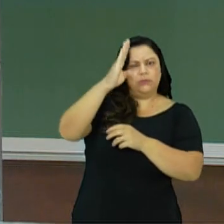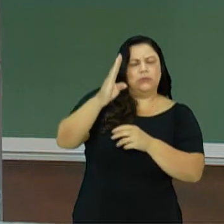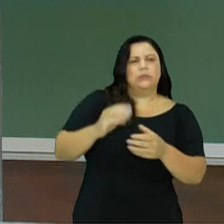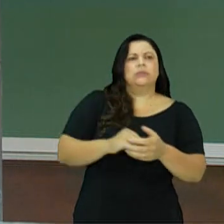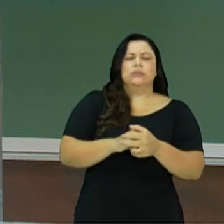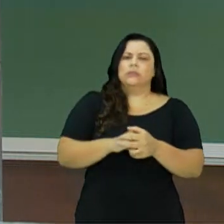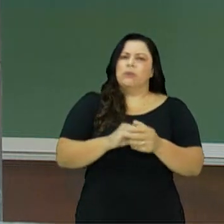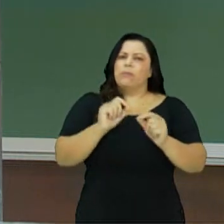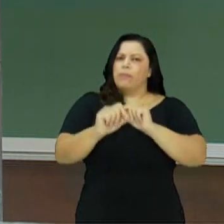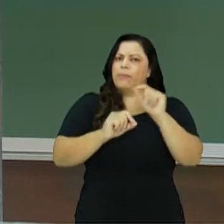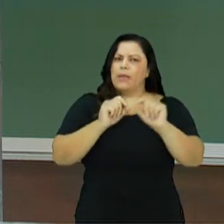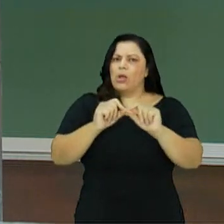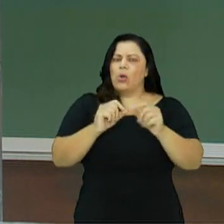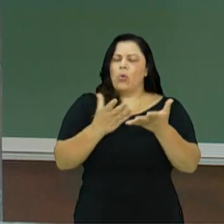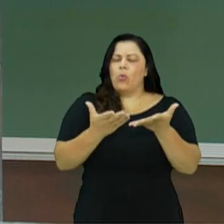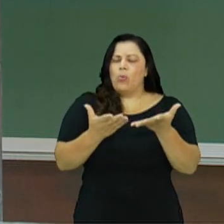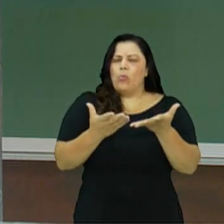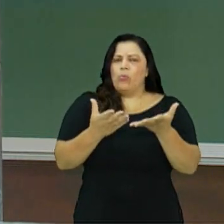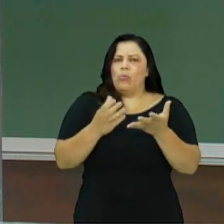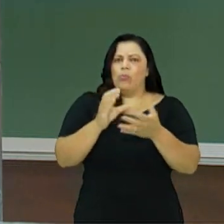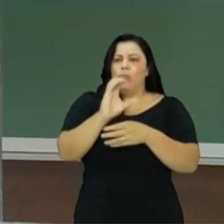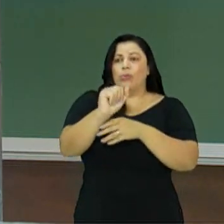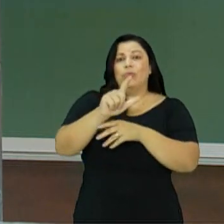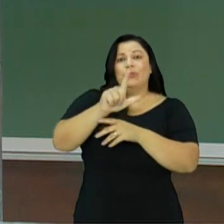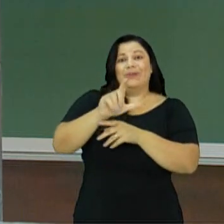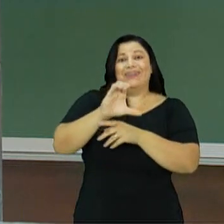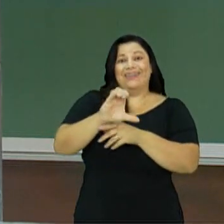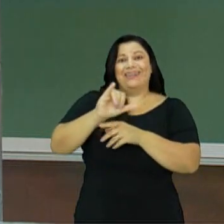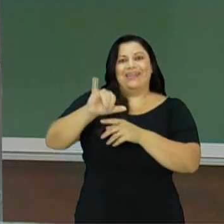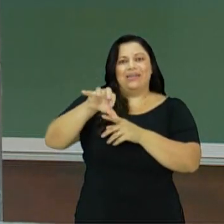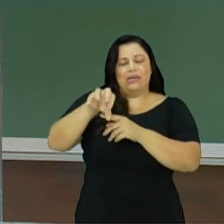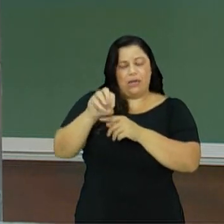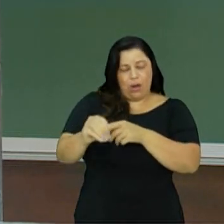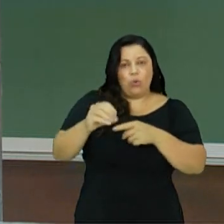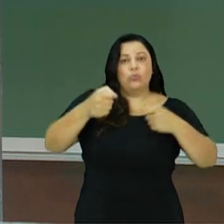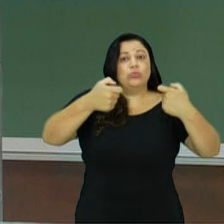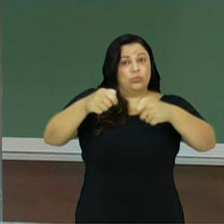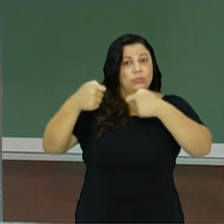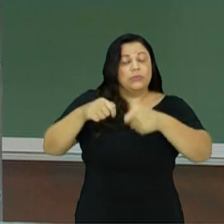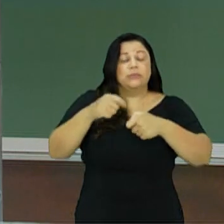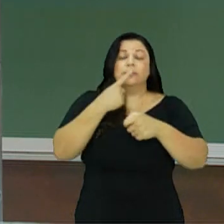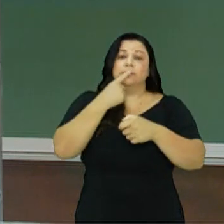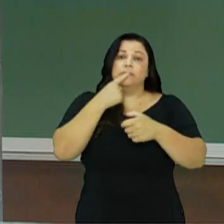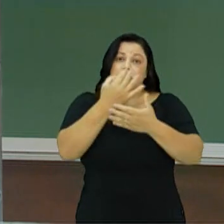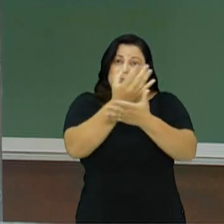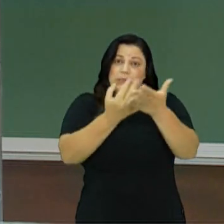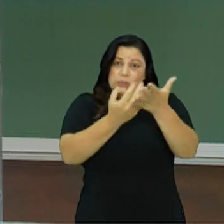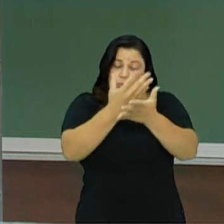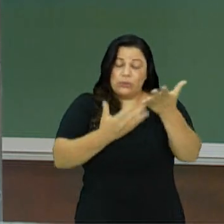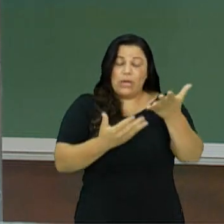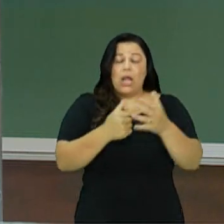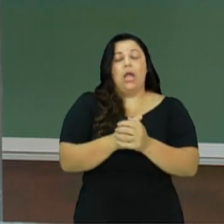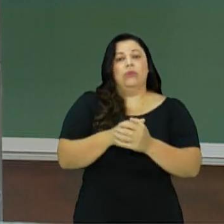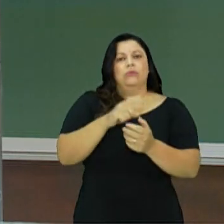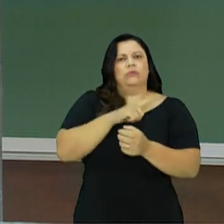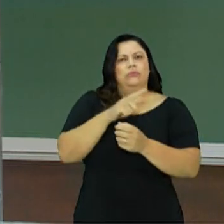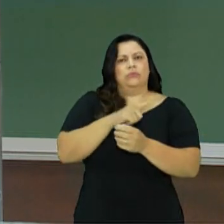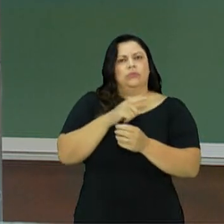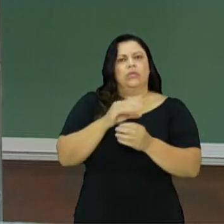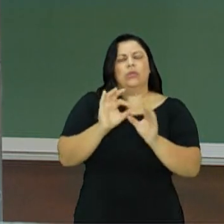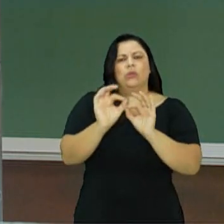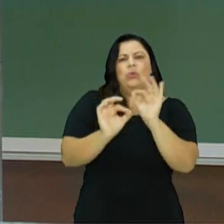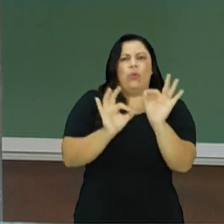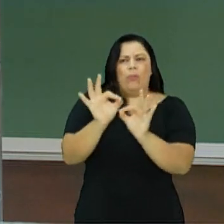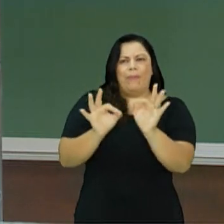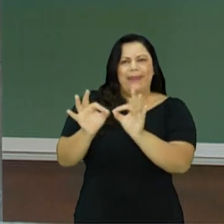de cálcio, não, o cálcio que precisa ser colocado no sangue também. Existe uma glândula que eu falei, né, um conjunto